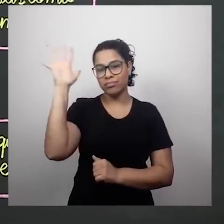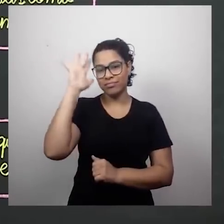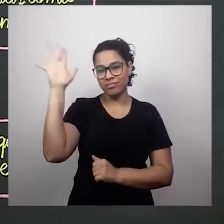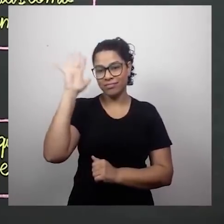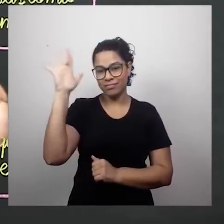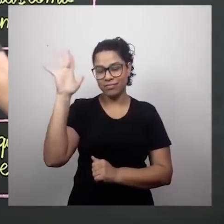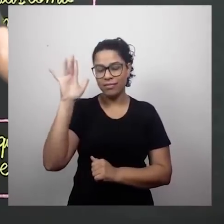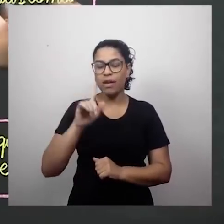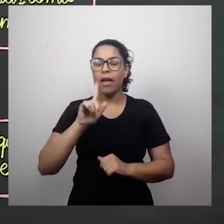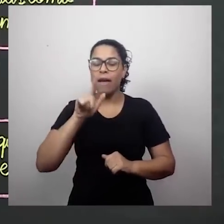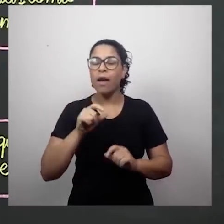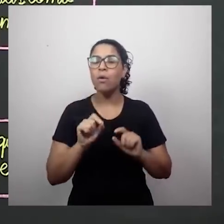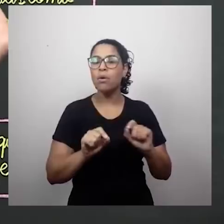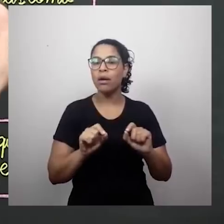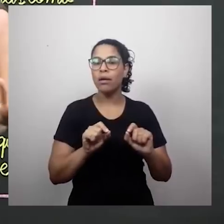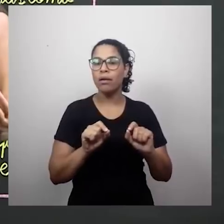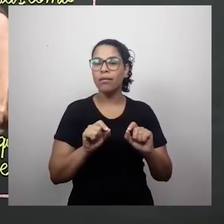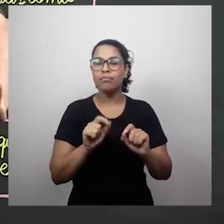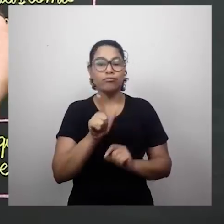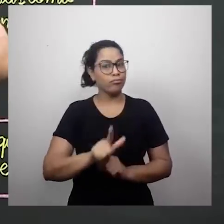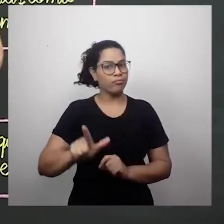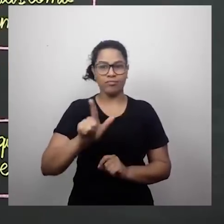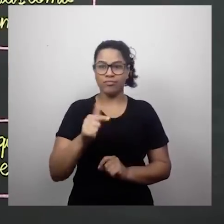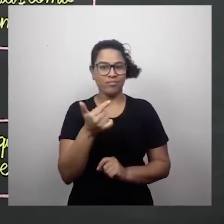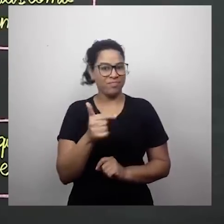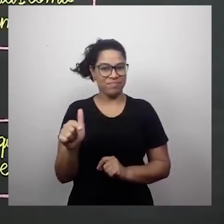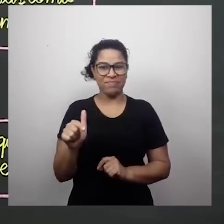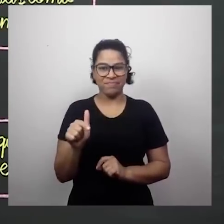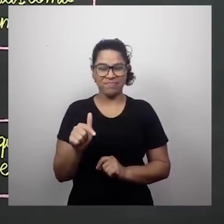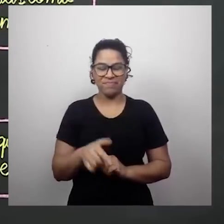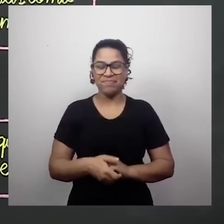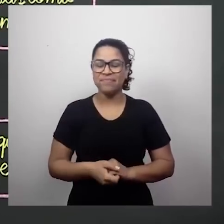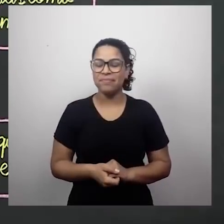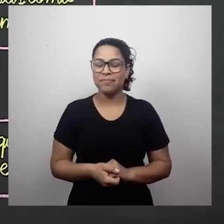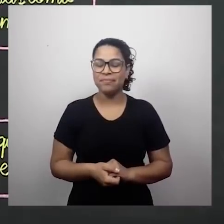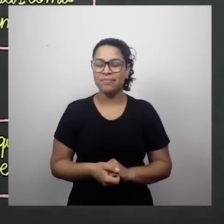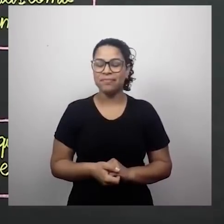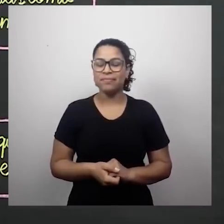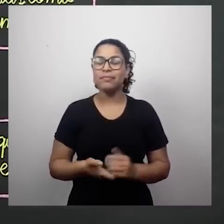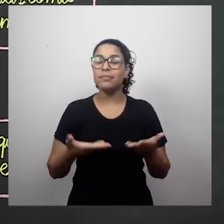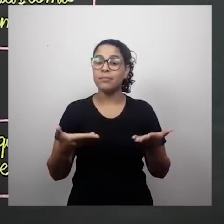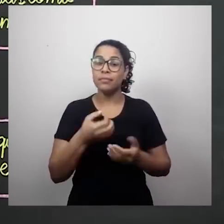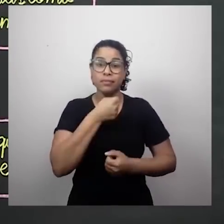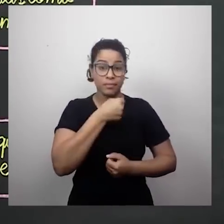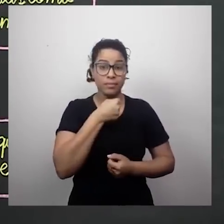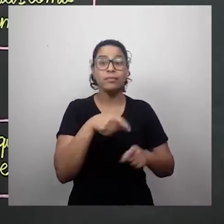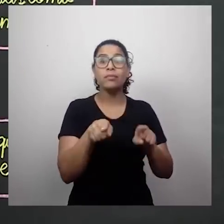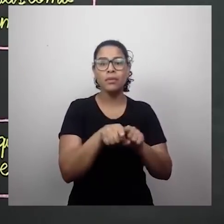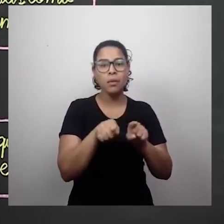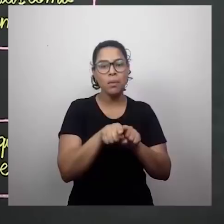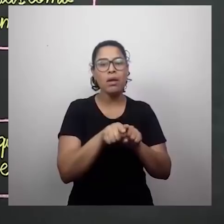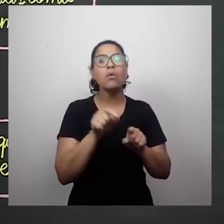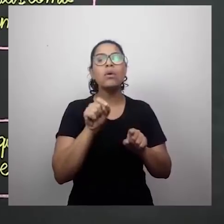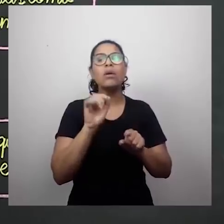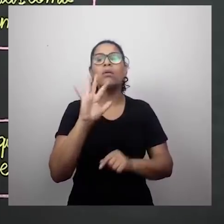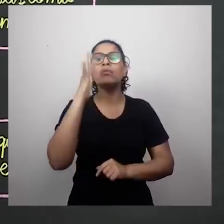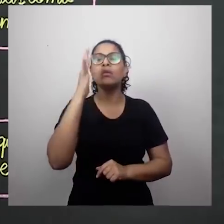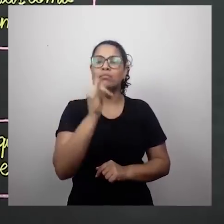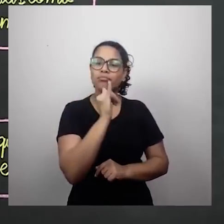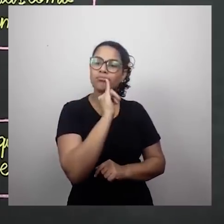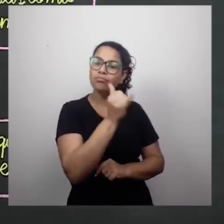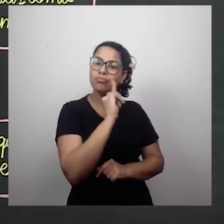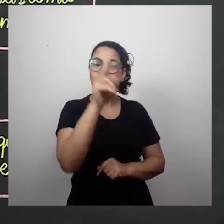reportagem parte de um relato não literário, ok? Lembre-se disso. Embora na reportagem a gente também narre, a gente